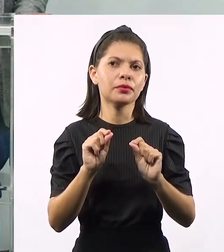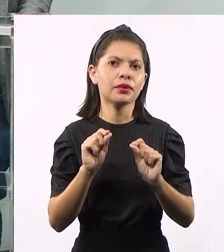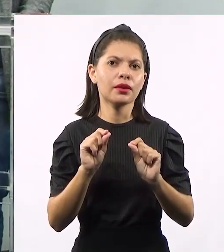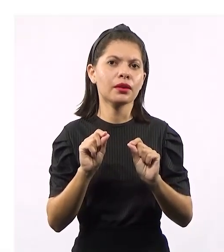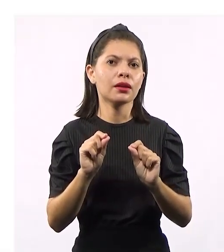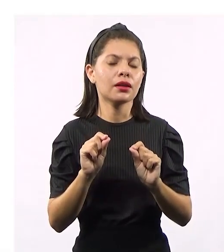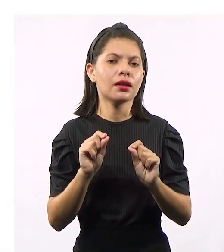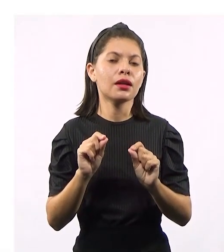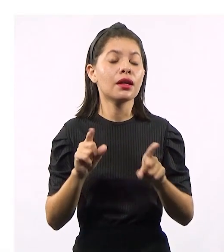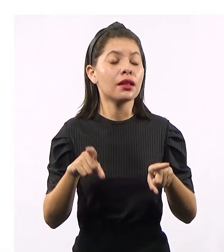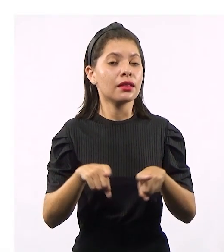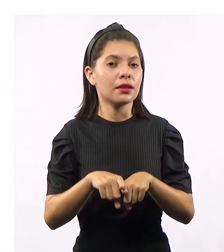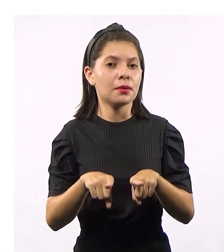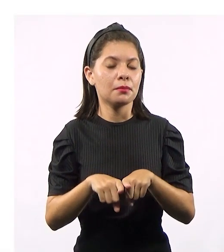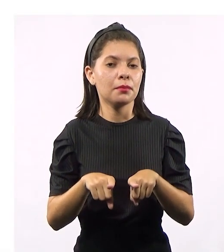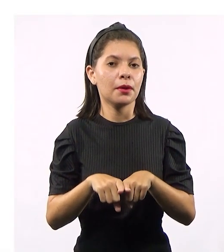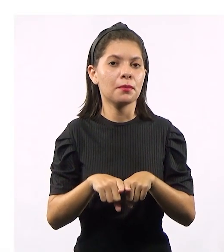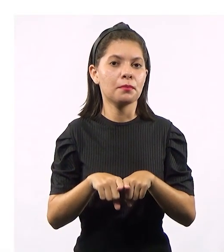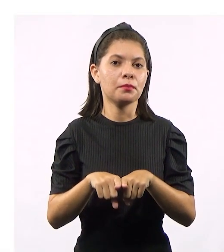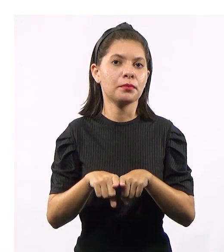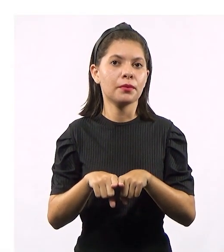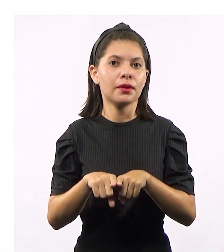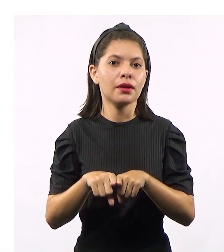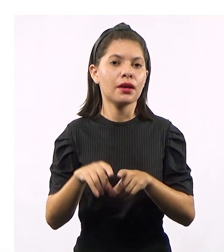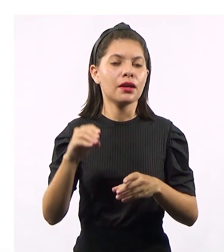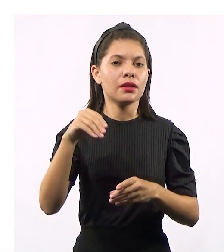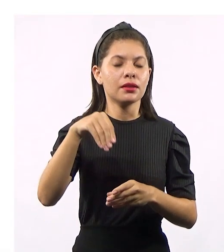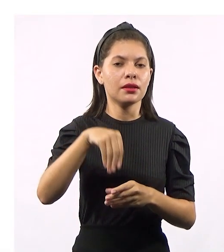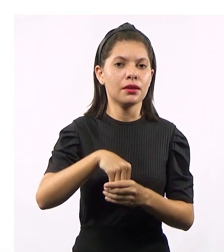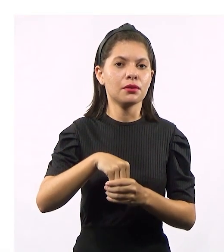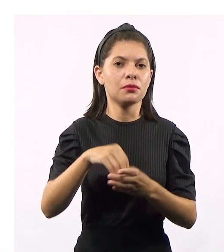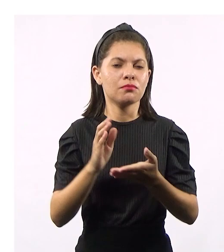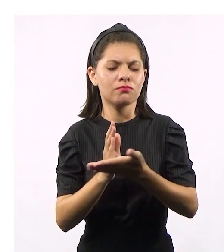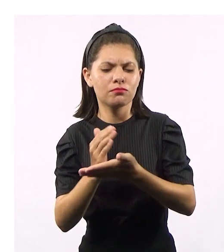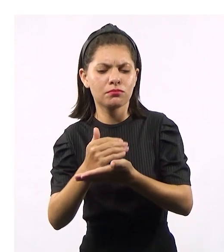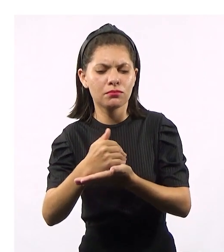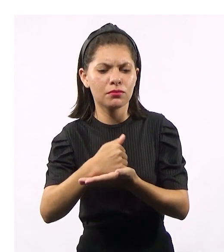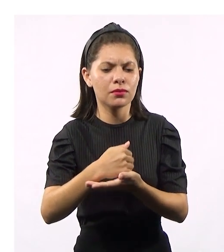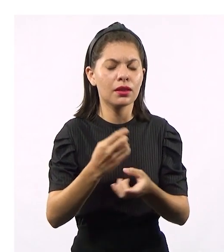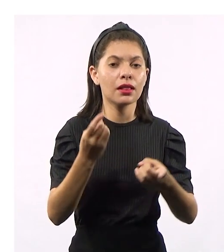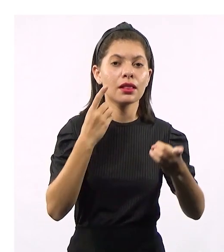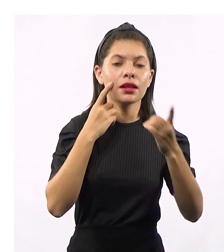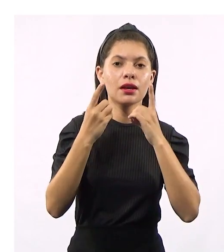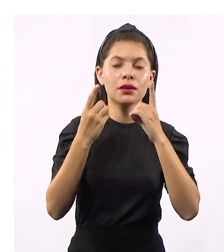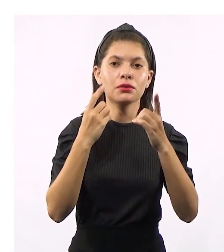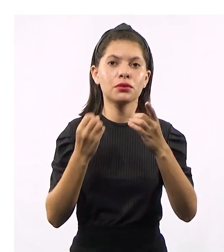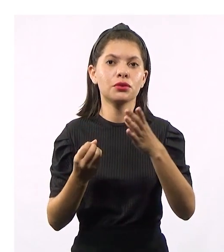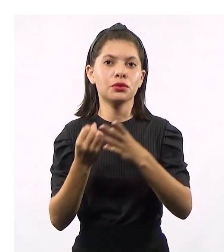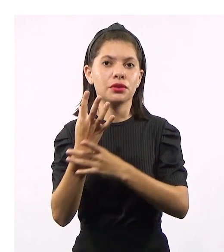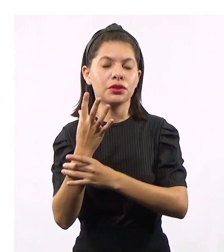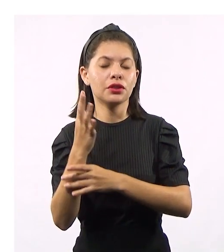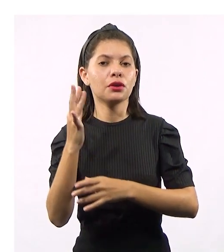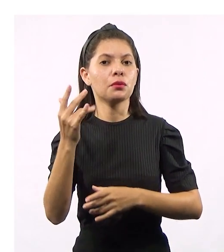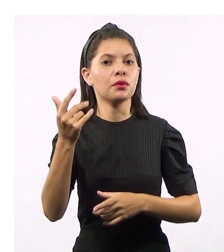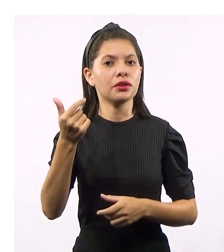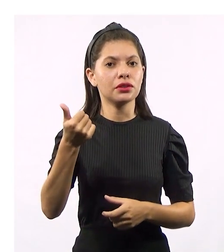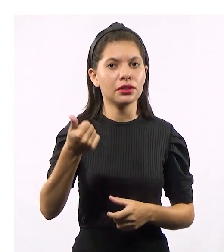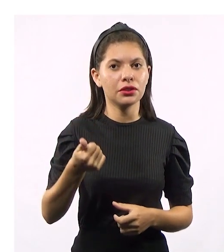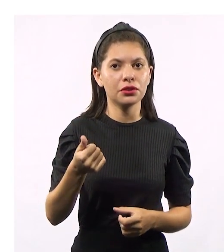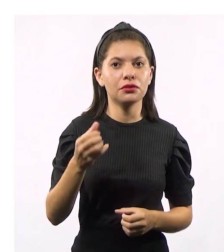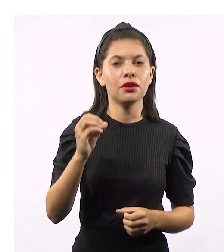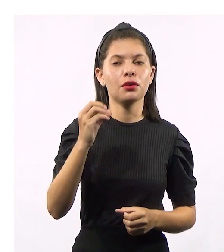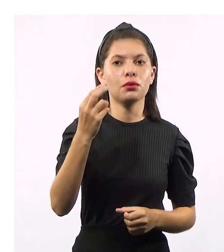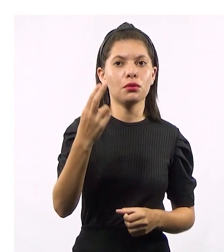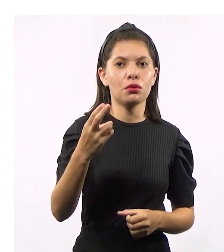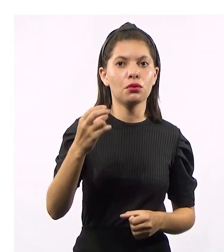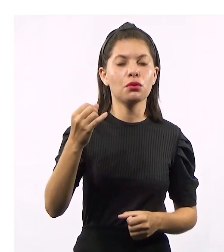questionário. Além disso, num questionário eu posso coletar dados de origem quantitativas e